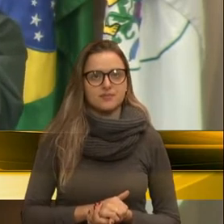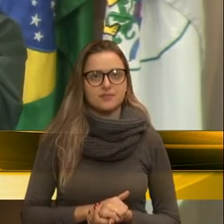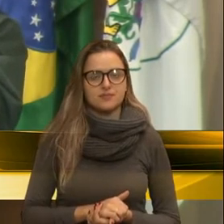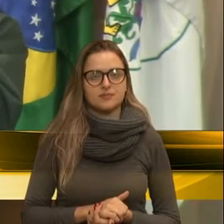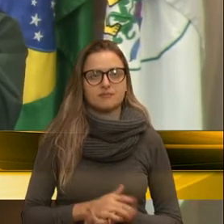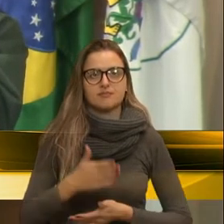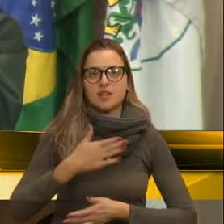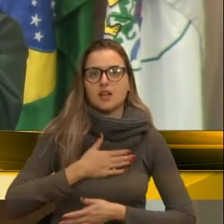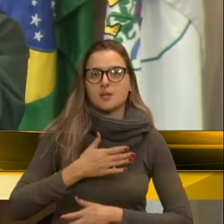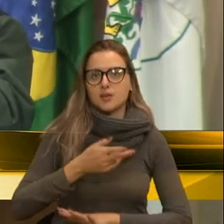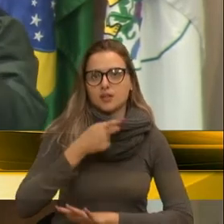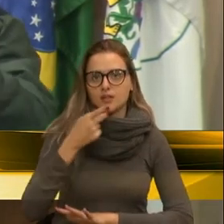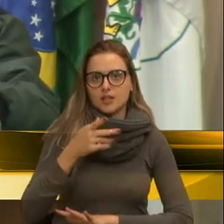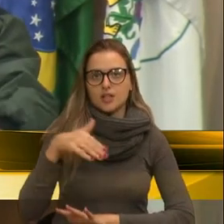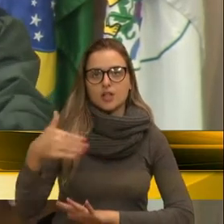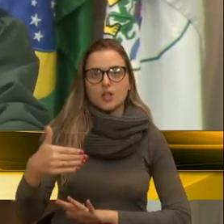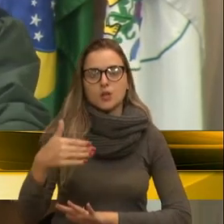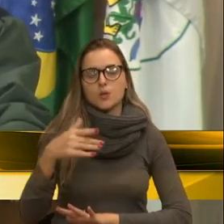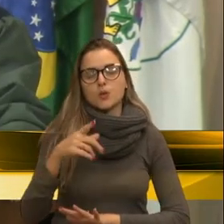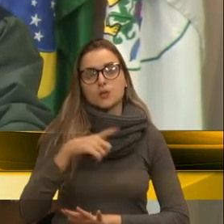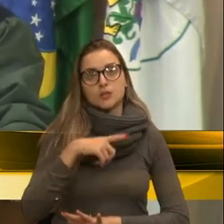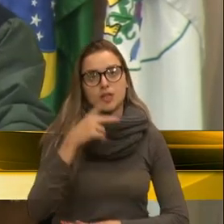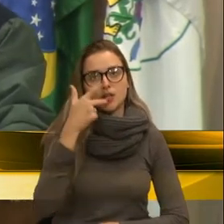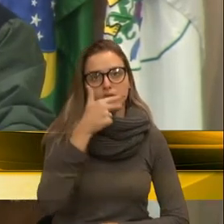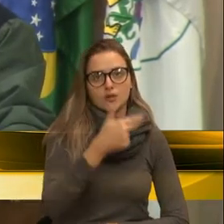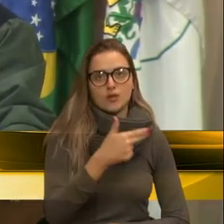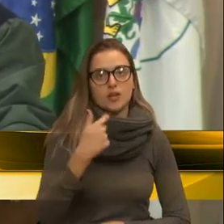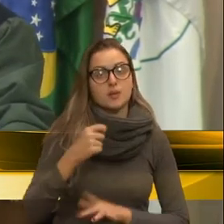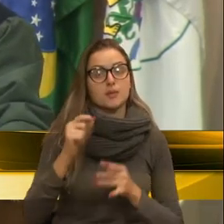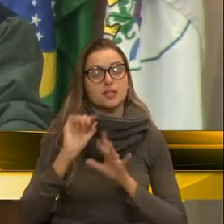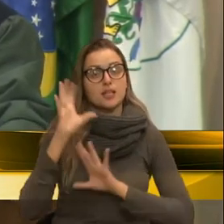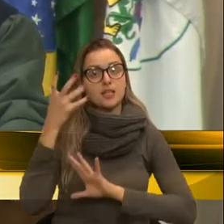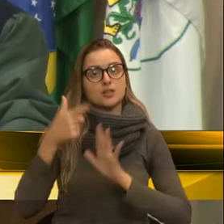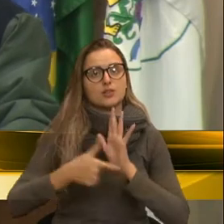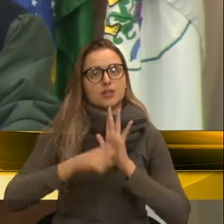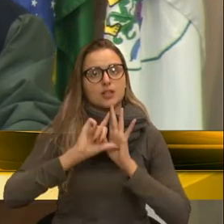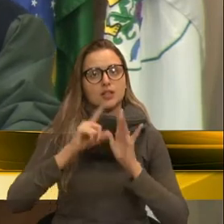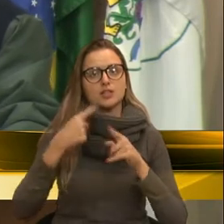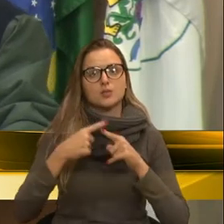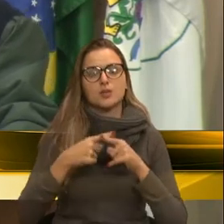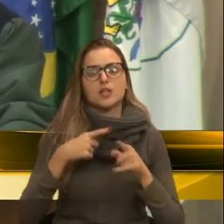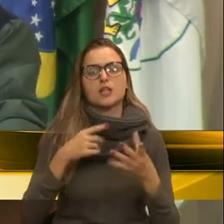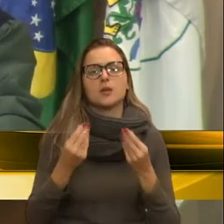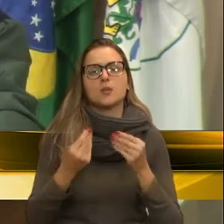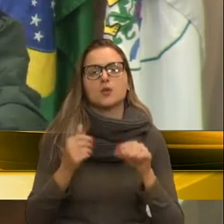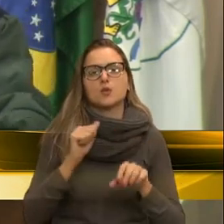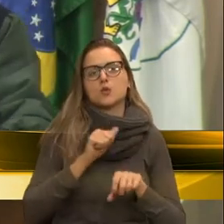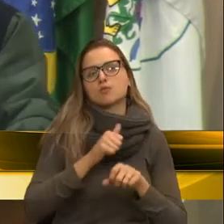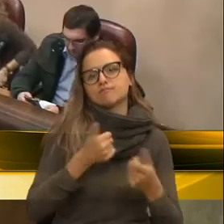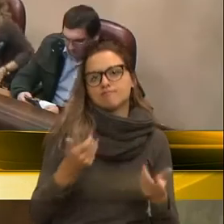fica aqui o registro que quando sai boato nós temos que nos antecipar porque a bandidagem está solta por aí.